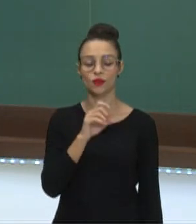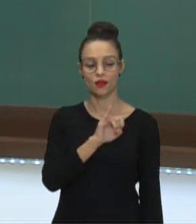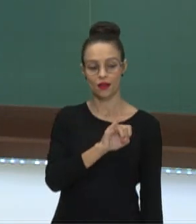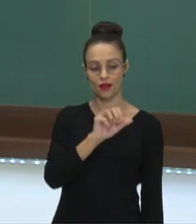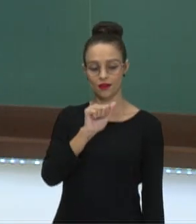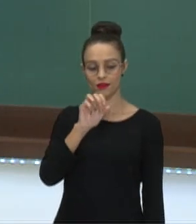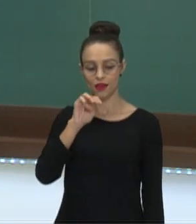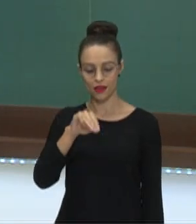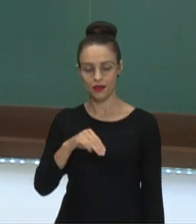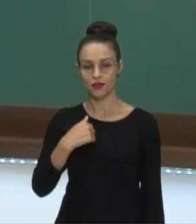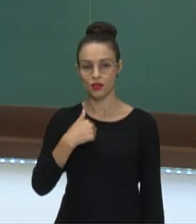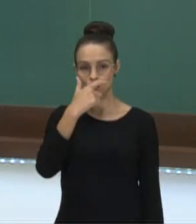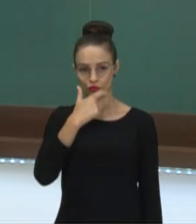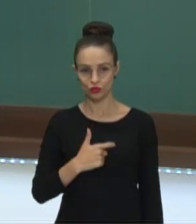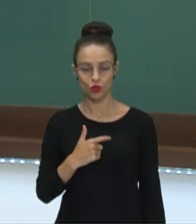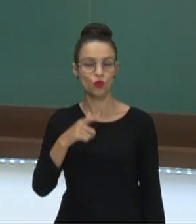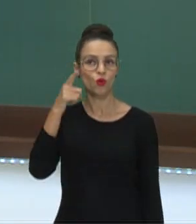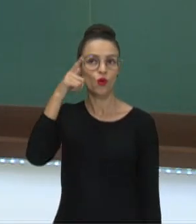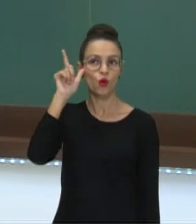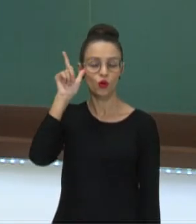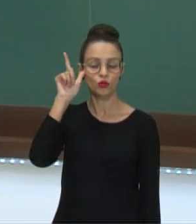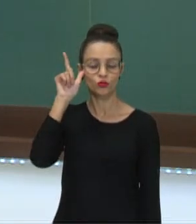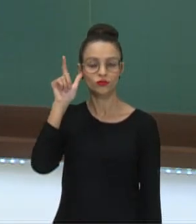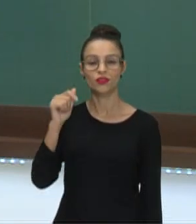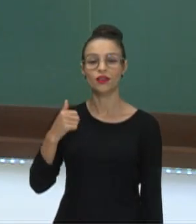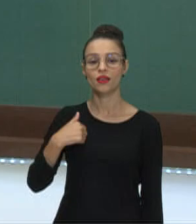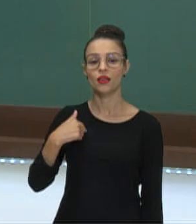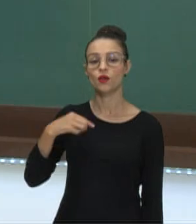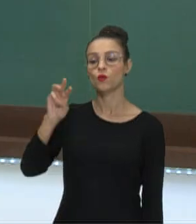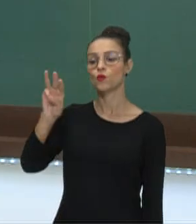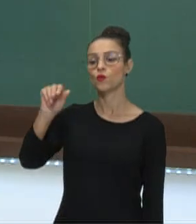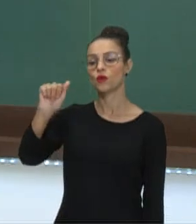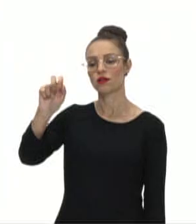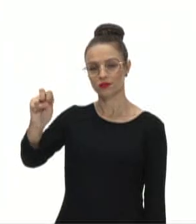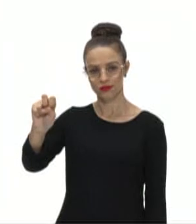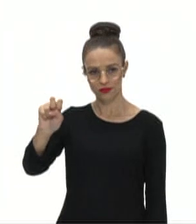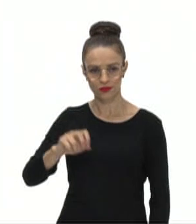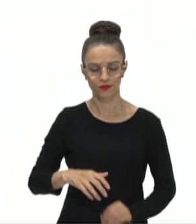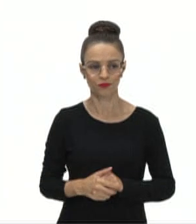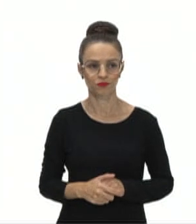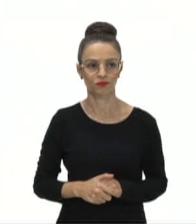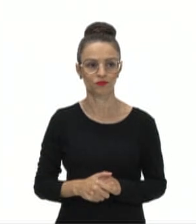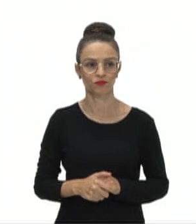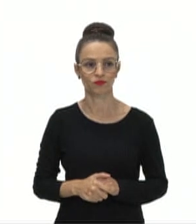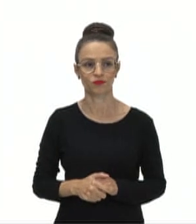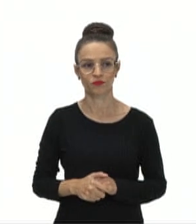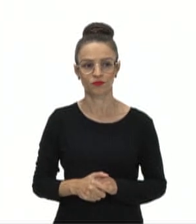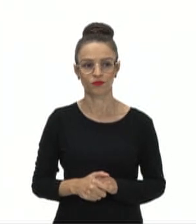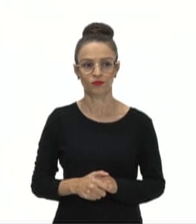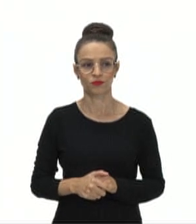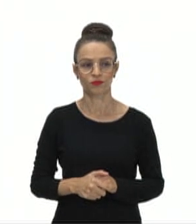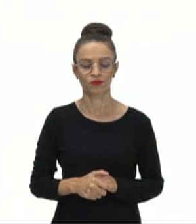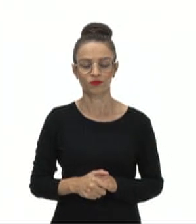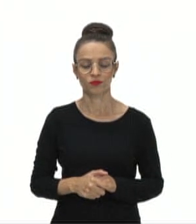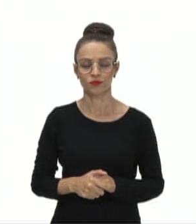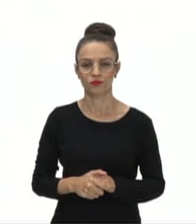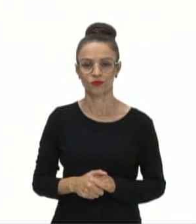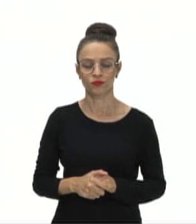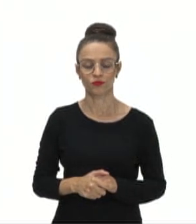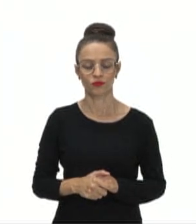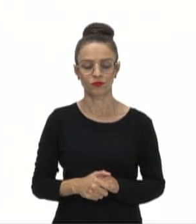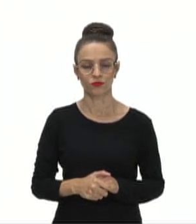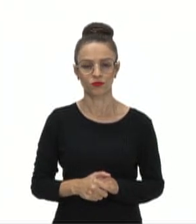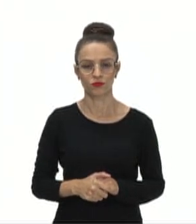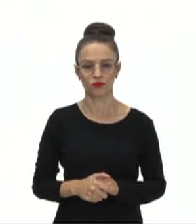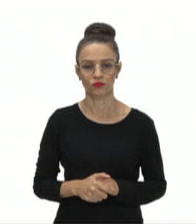am, eu sou, ontem, I was, eu era, eu estava, ok? What was apartheid? Apartheid